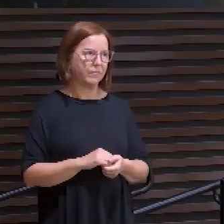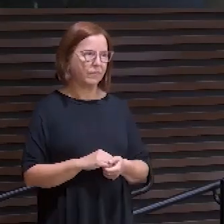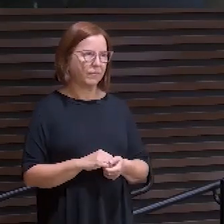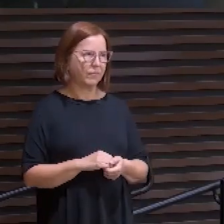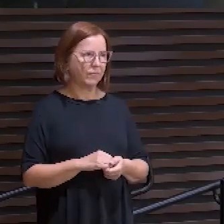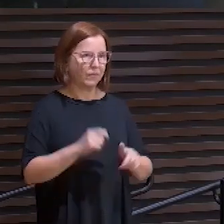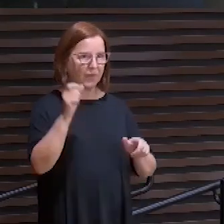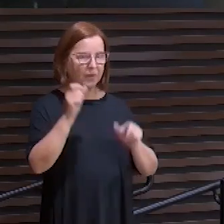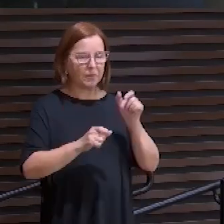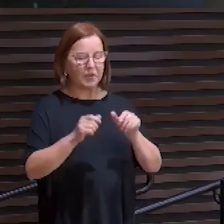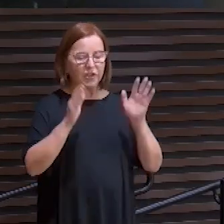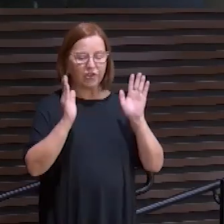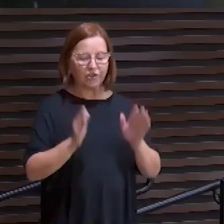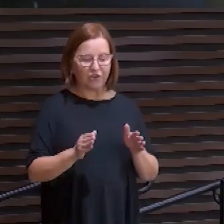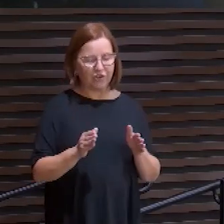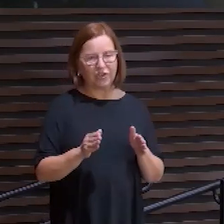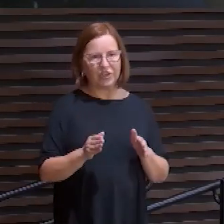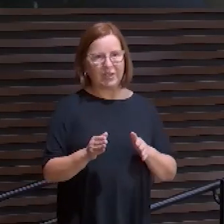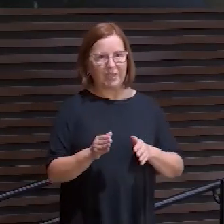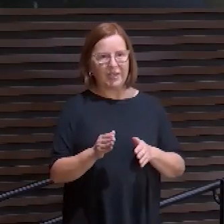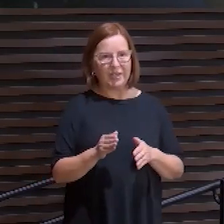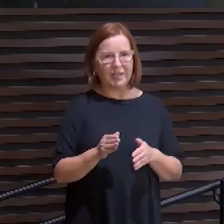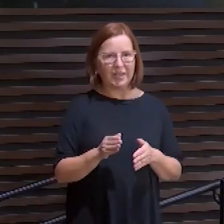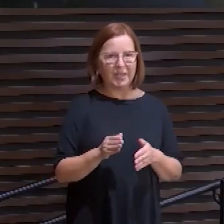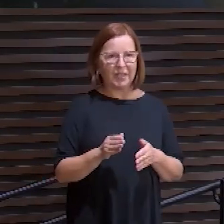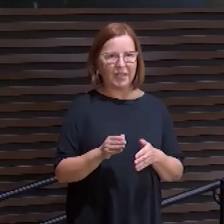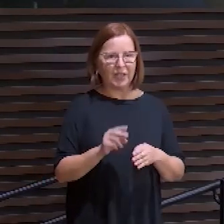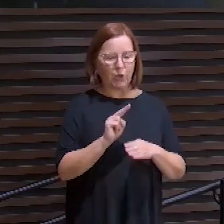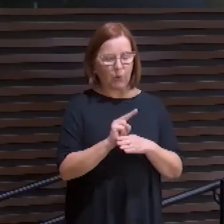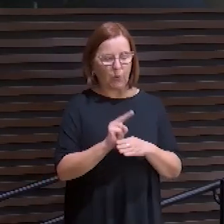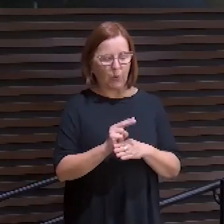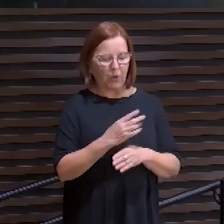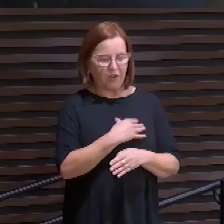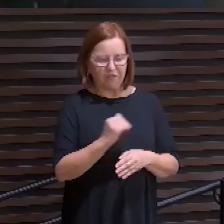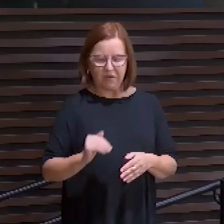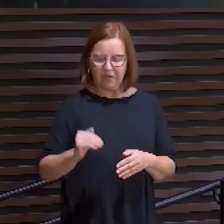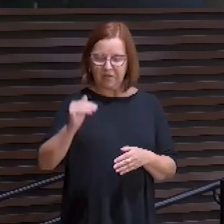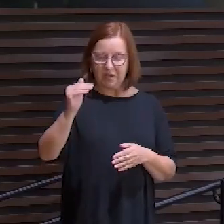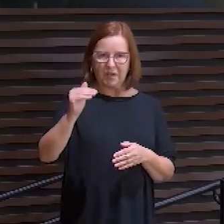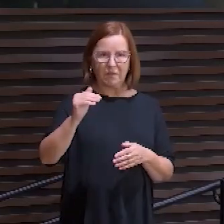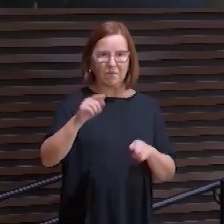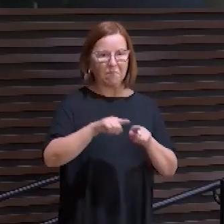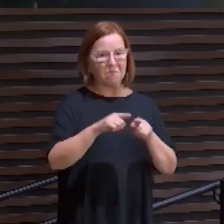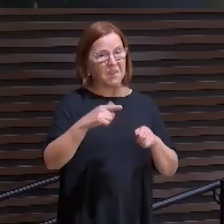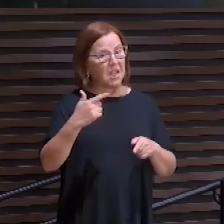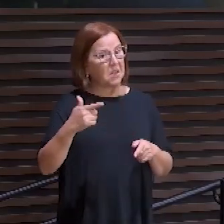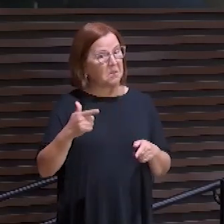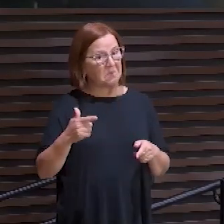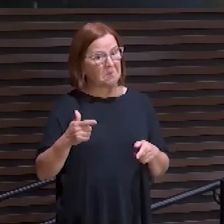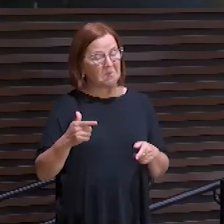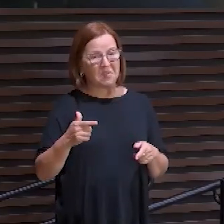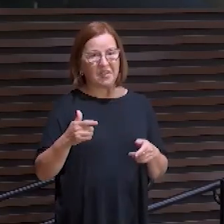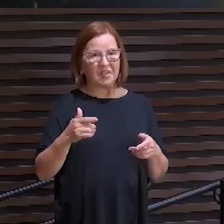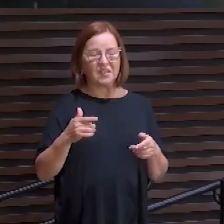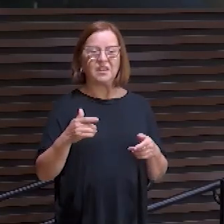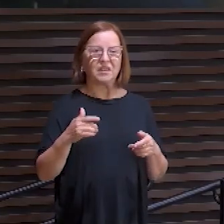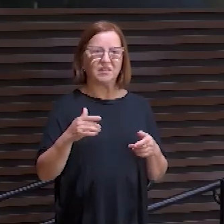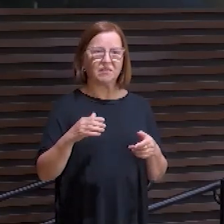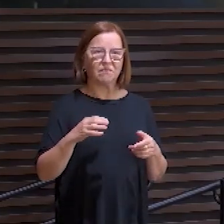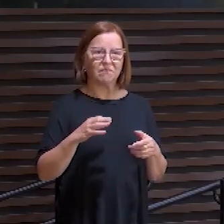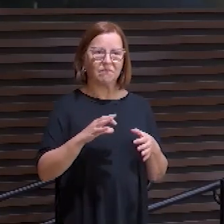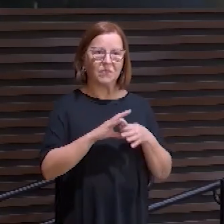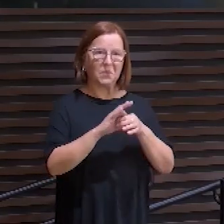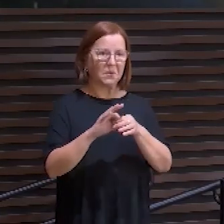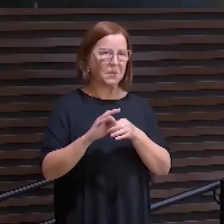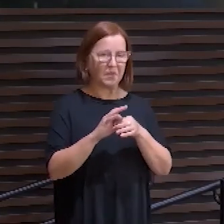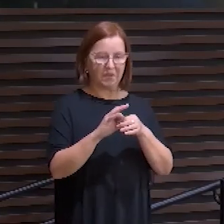Aqueles que já criaram os filhos, mas ainda não têm um relacionamento mais íntimo, talvez tenham que passar